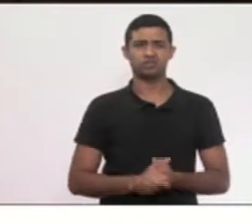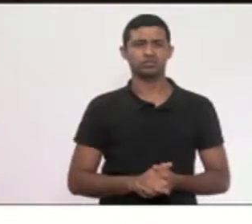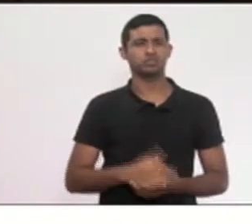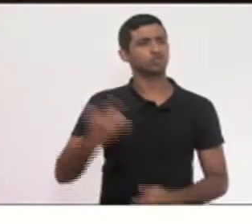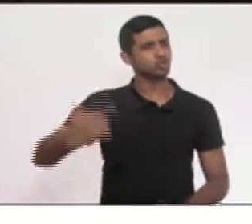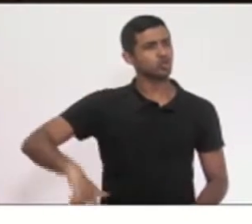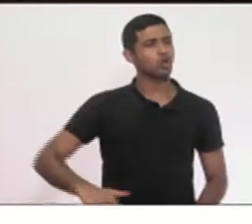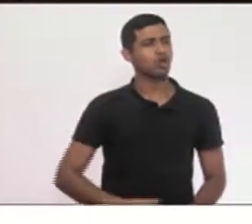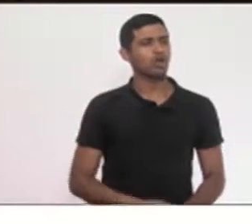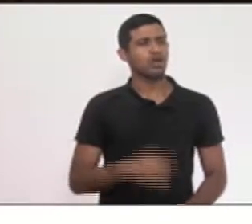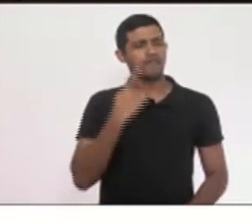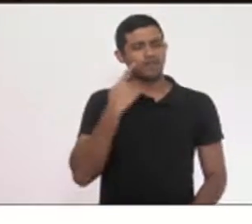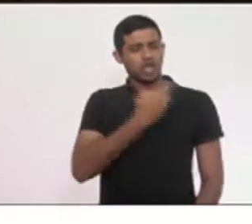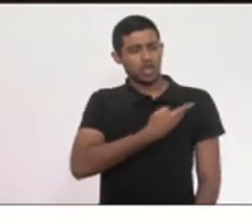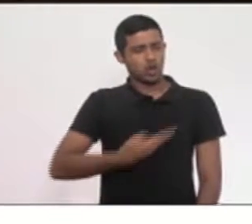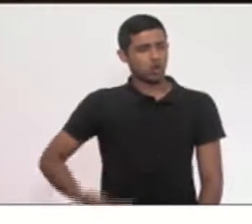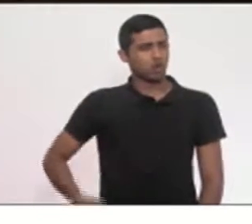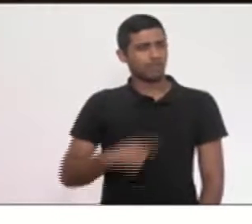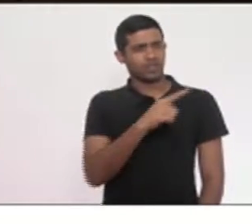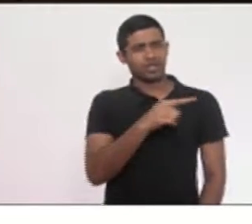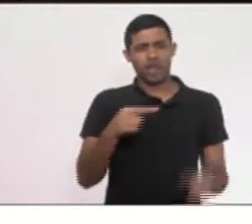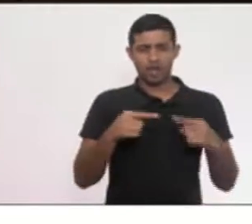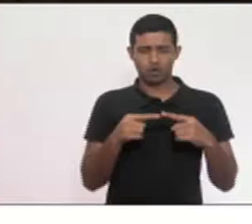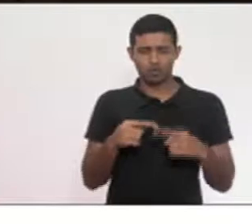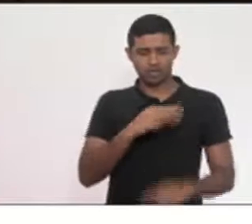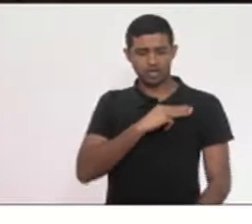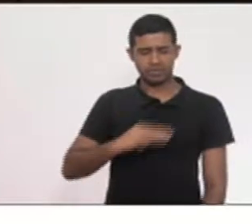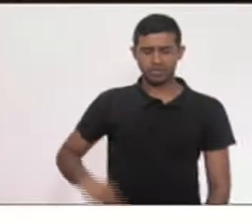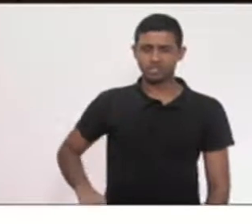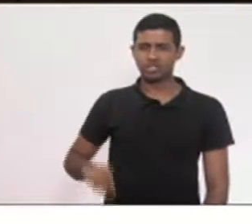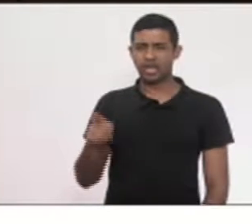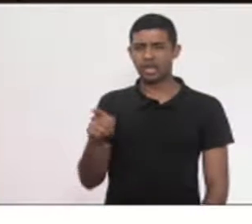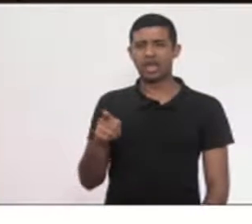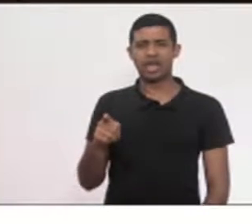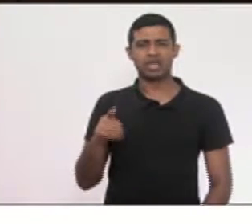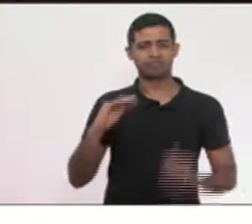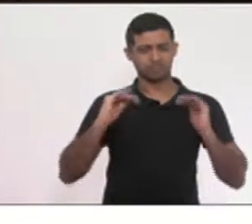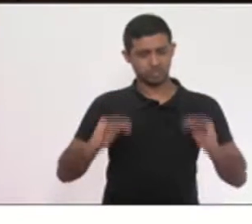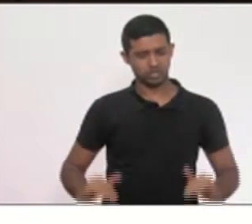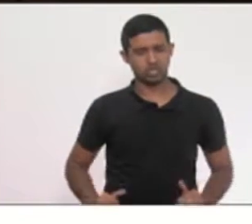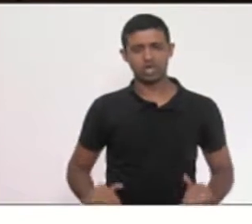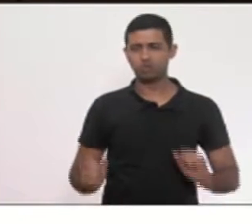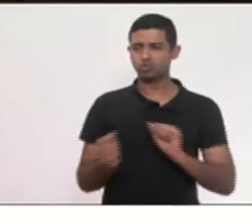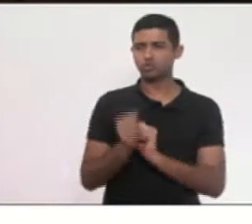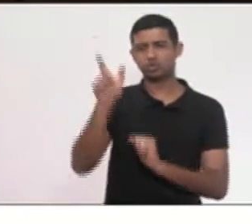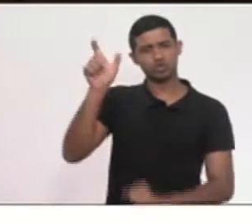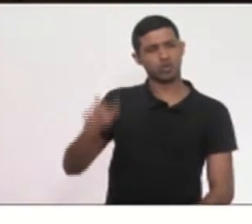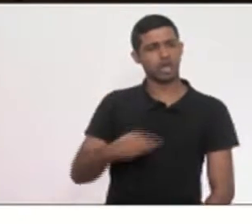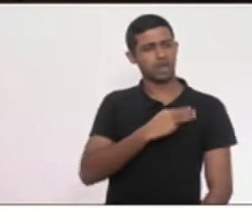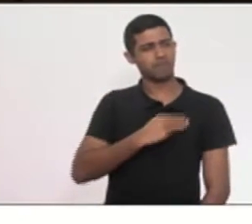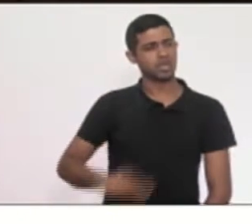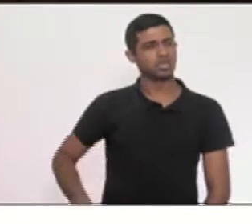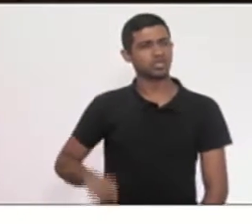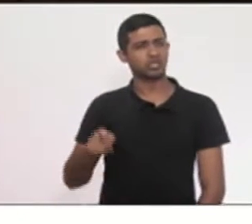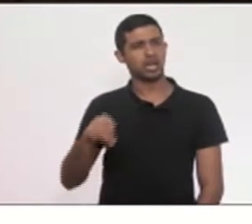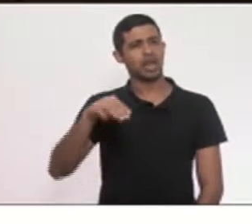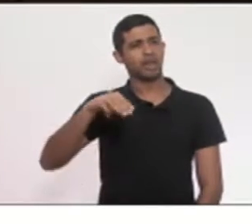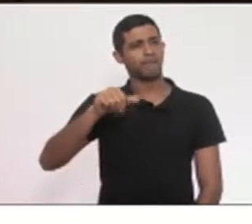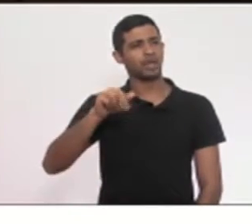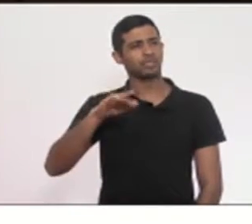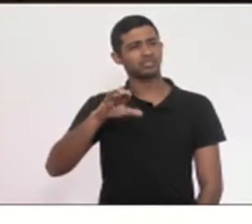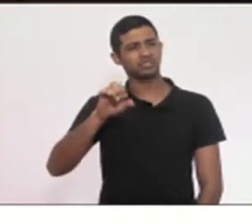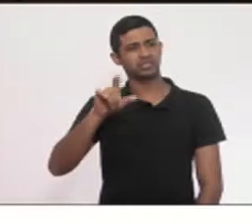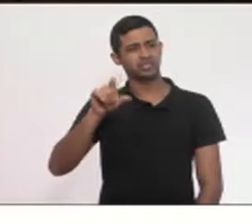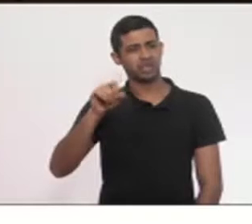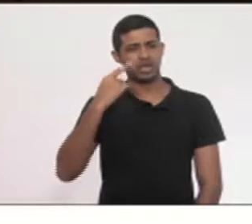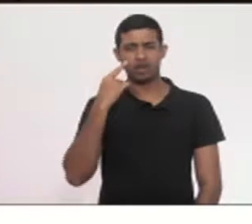o que o governo fez através do Ministério da Cidadania, com o ministro Osmar Terra, com relação a uma das maiores